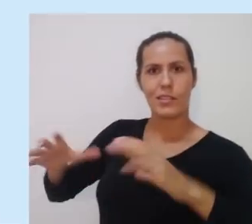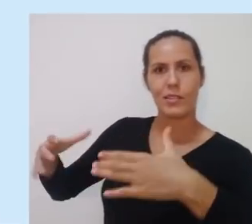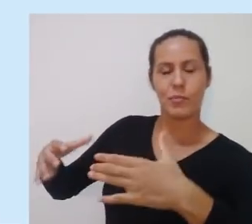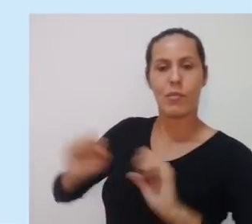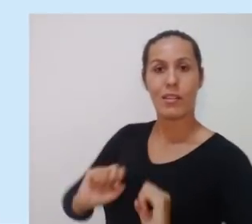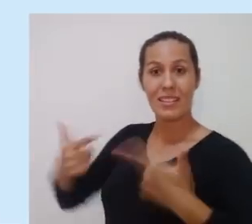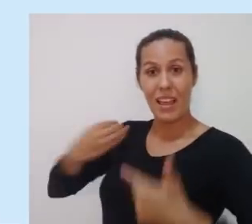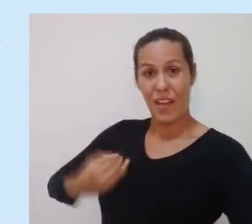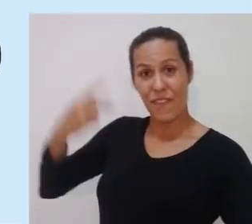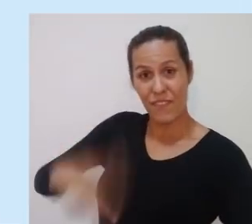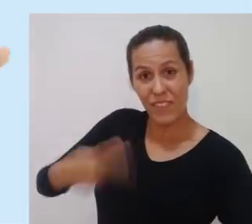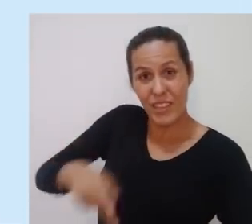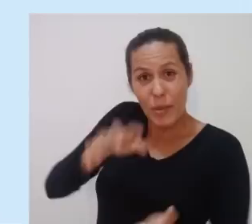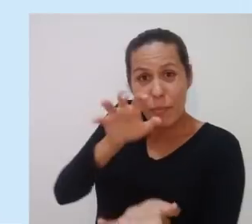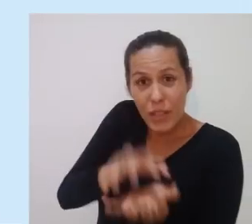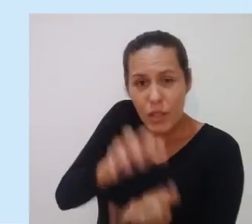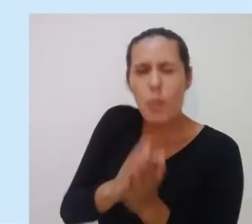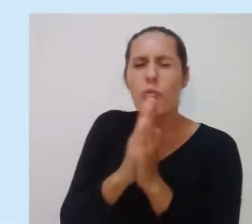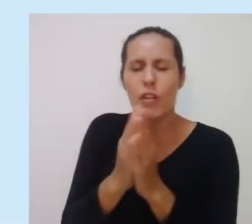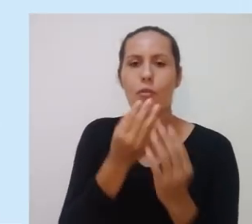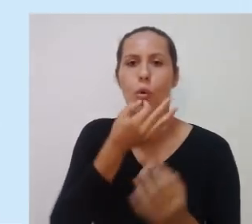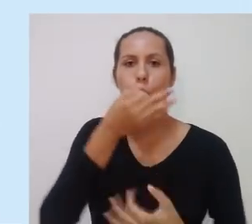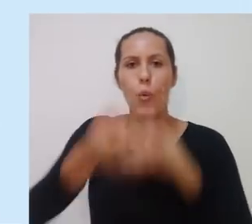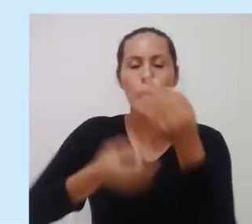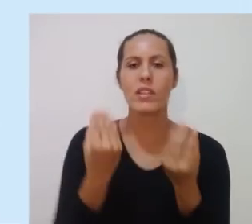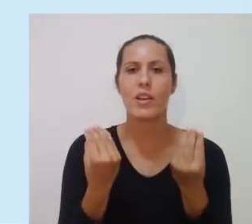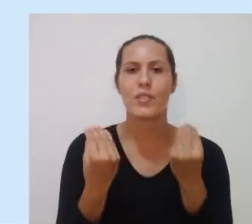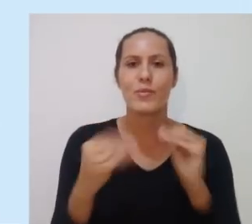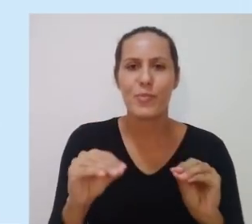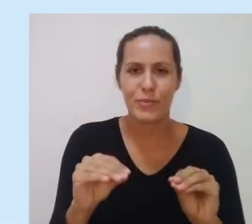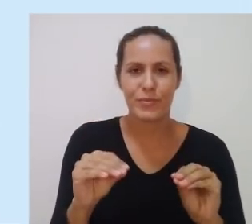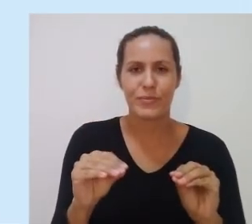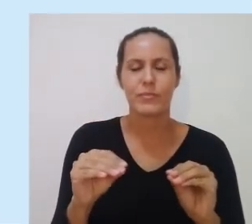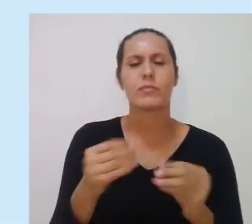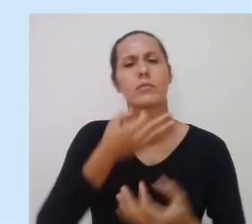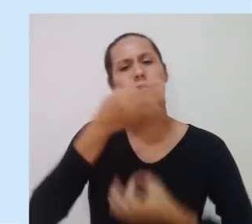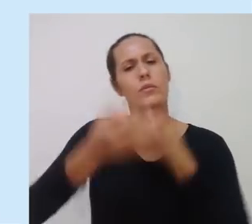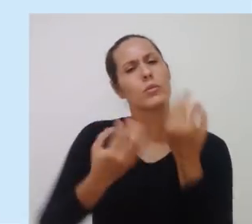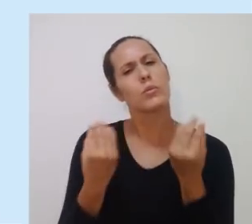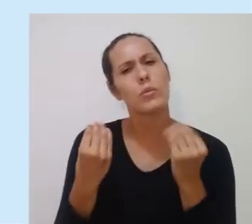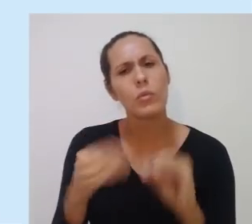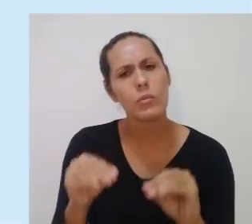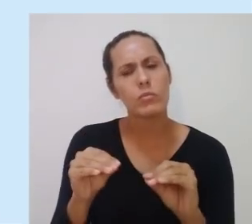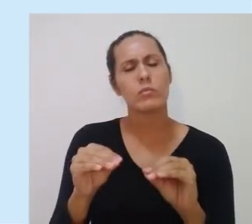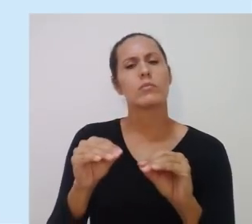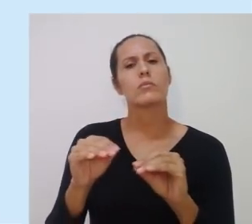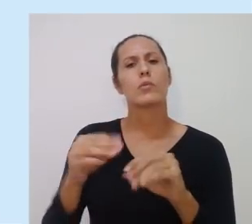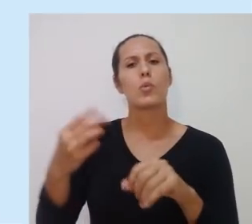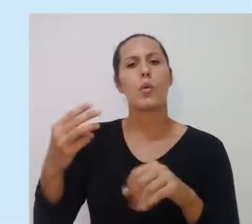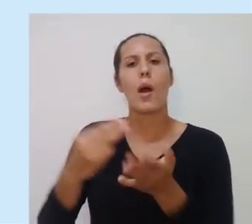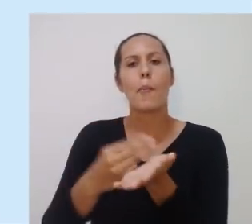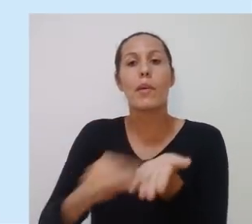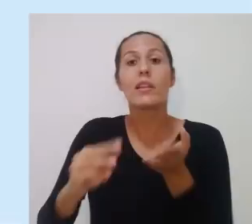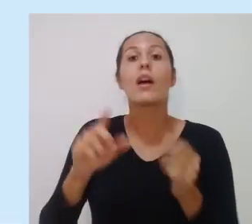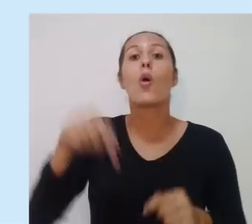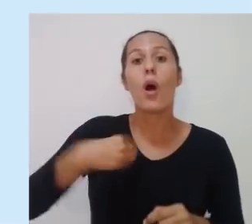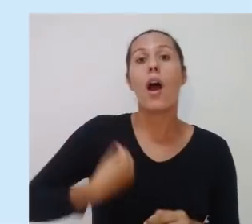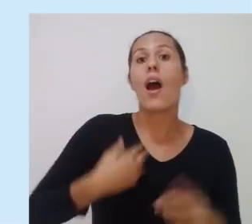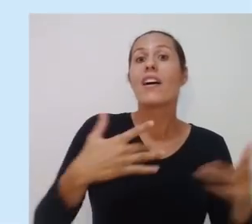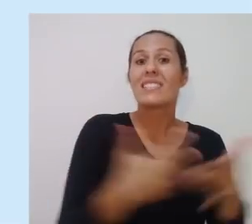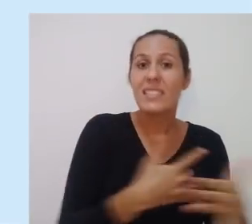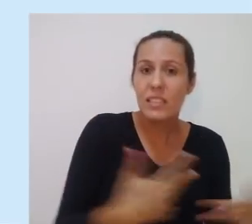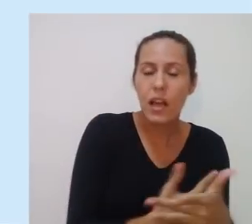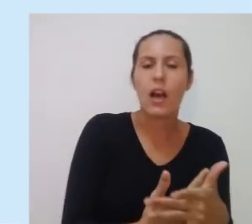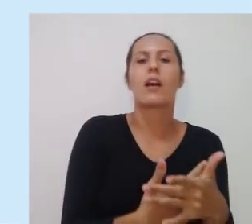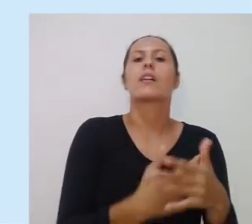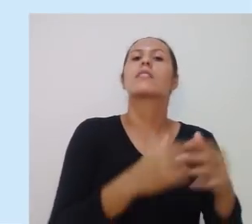você participa das batalhas de slam aqui em Pernambuco, deixa um comentário aí no vídeo. Coloca um comentário, manda